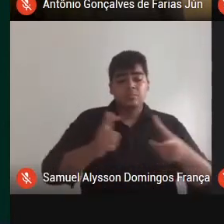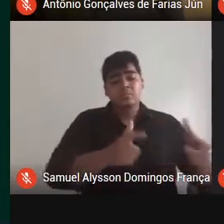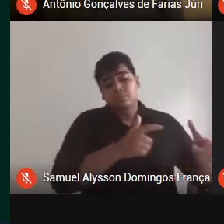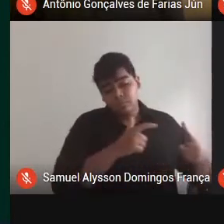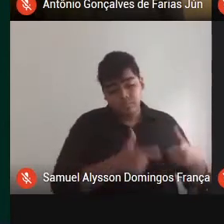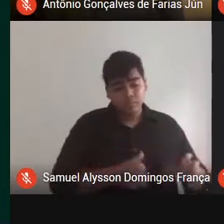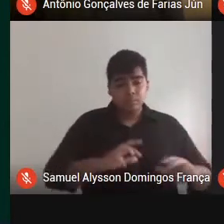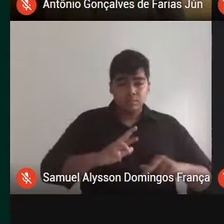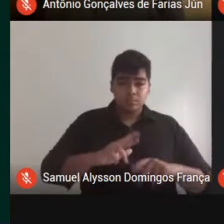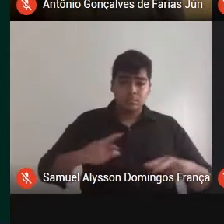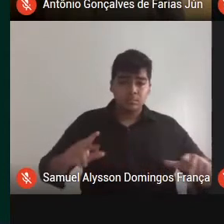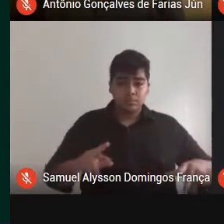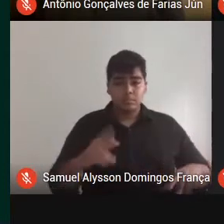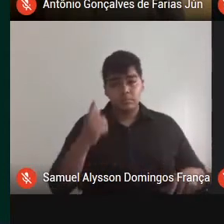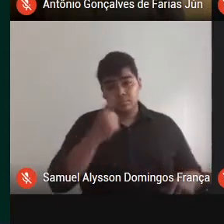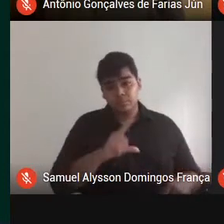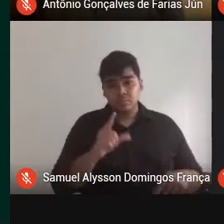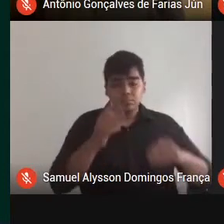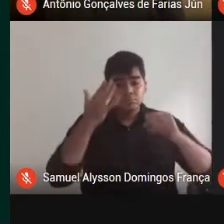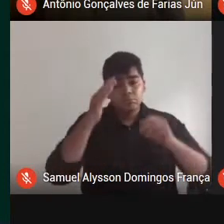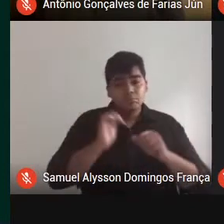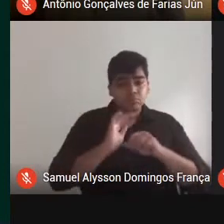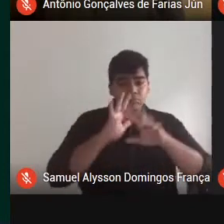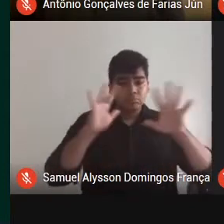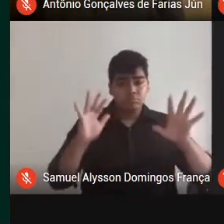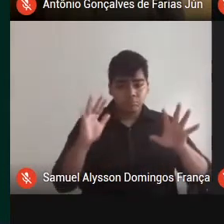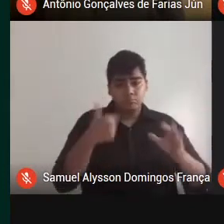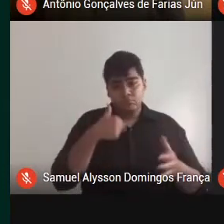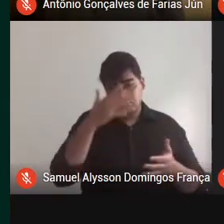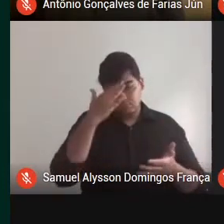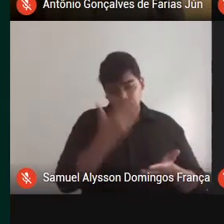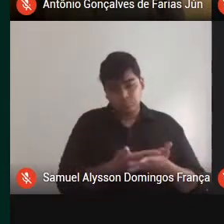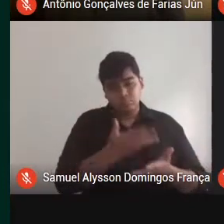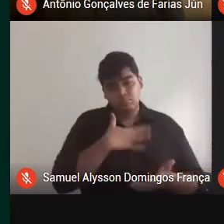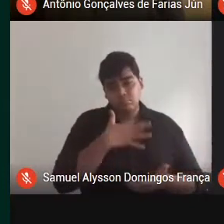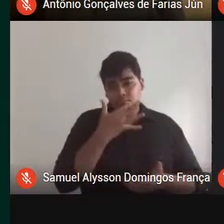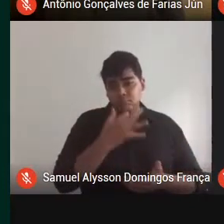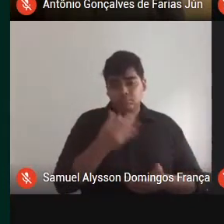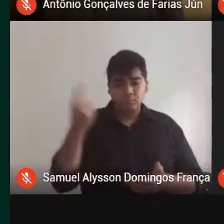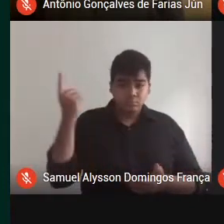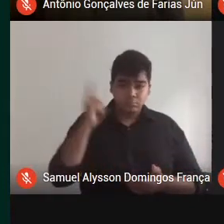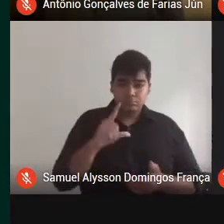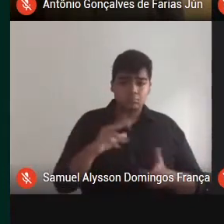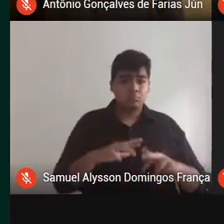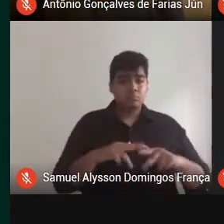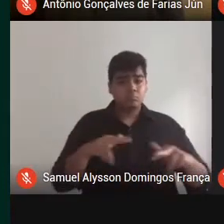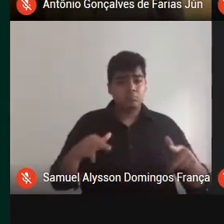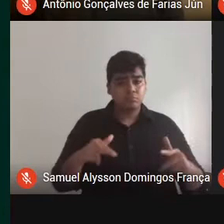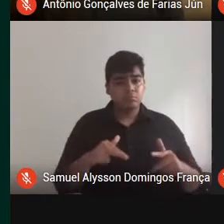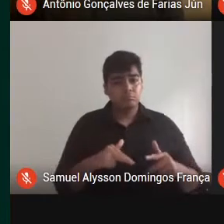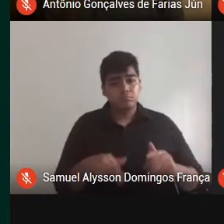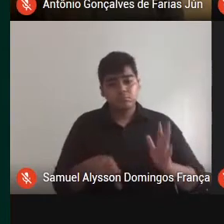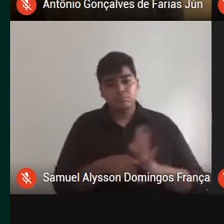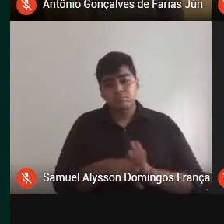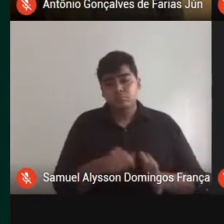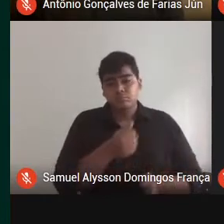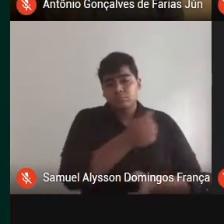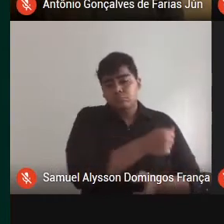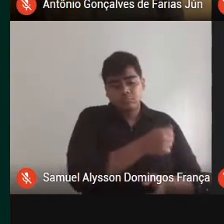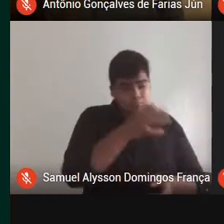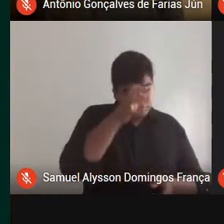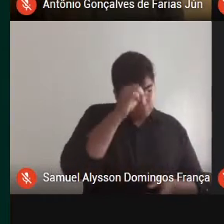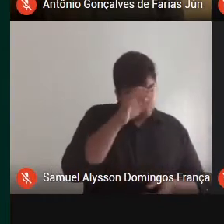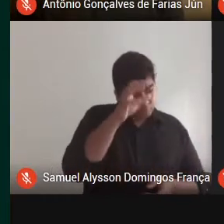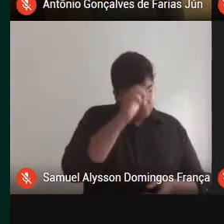para esclarecer, que eu acredito que atende, né, várias maneiras de que o aluno aprende, né, uns aprendem com a visão, outros de